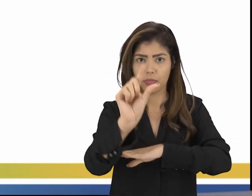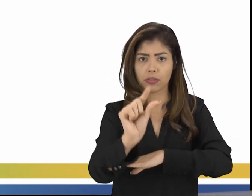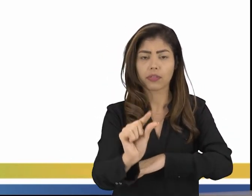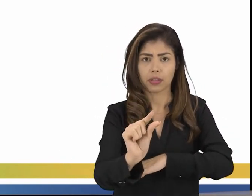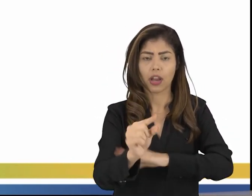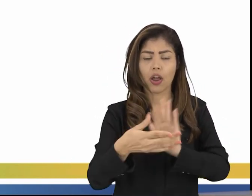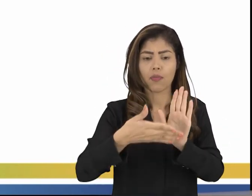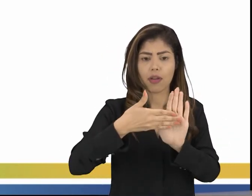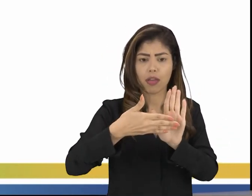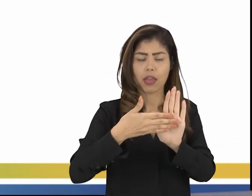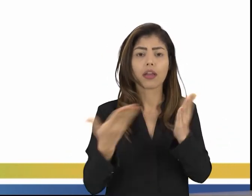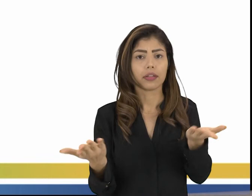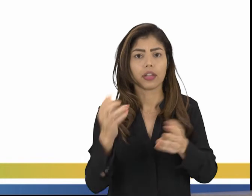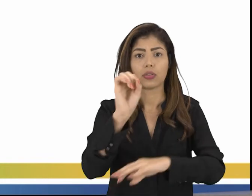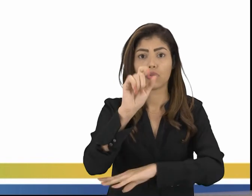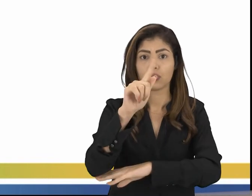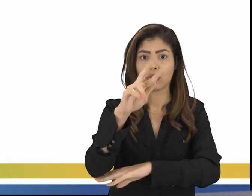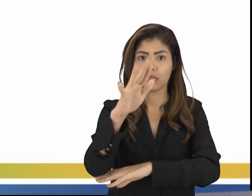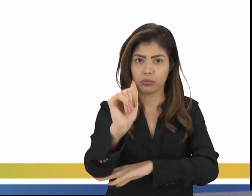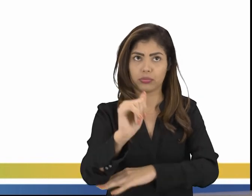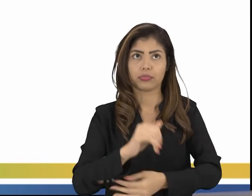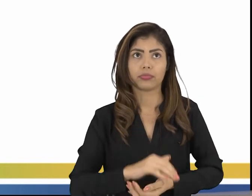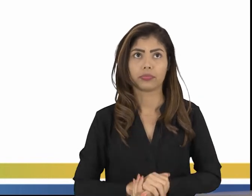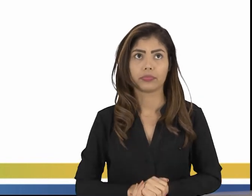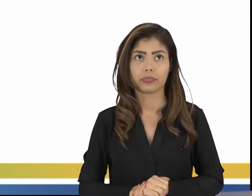presença do soluto na minha solução.